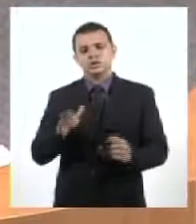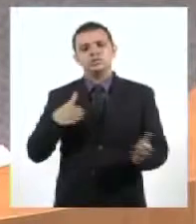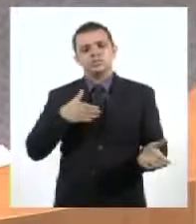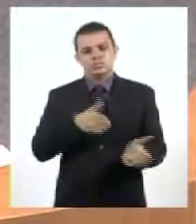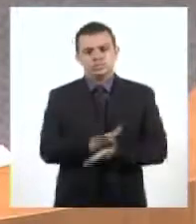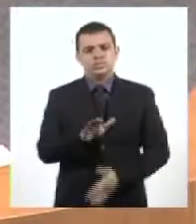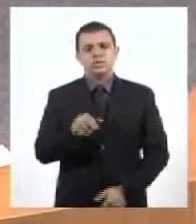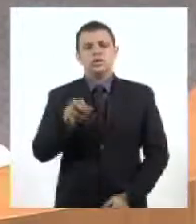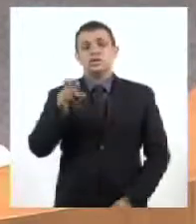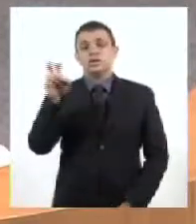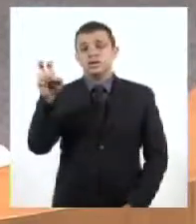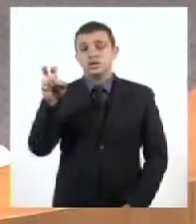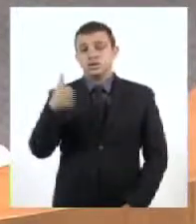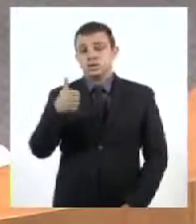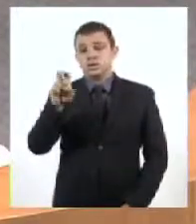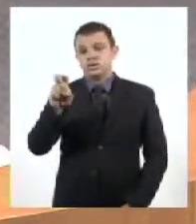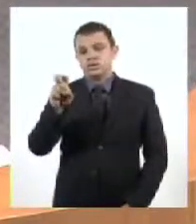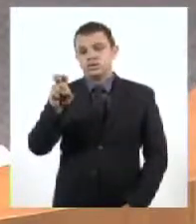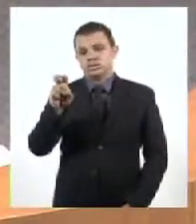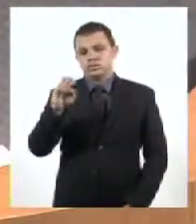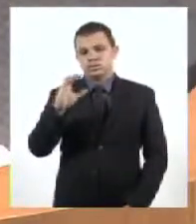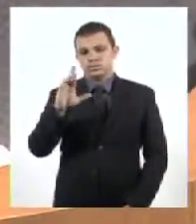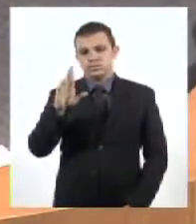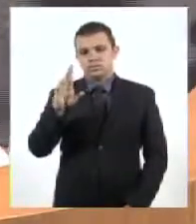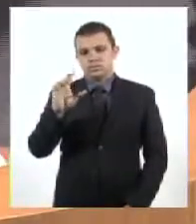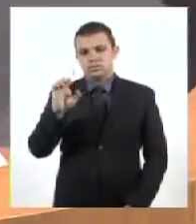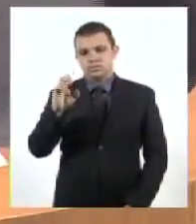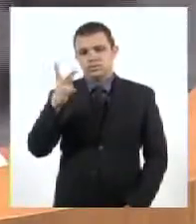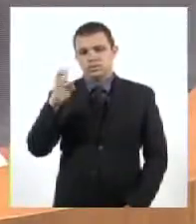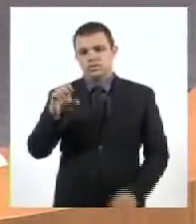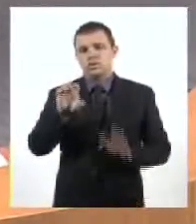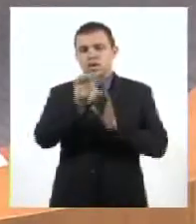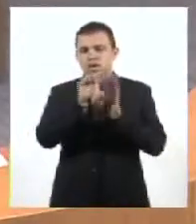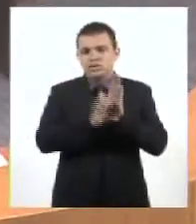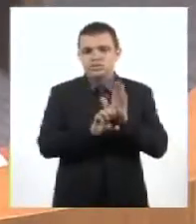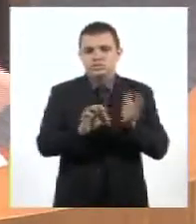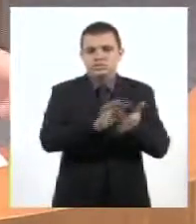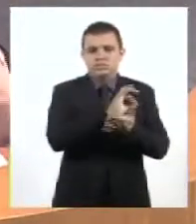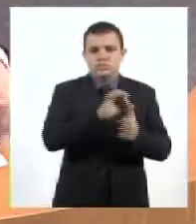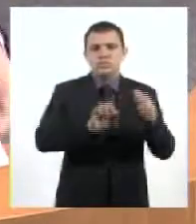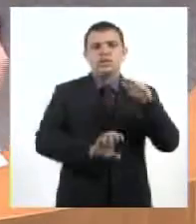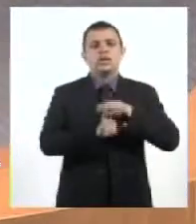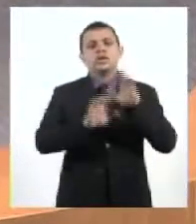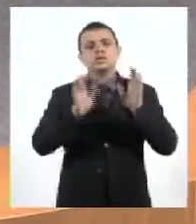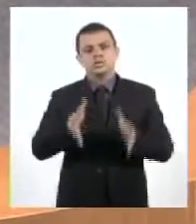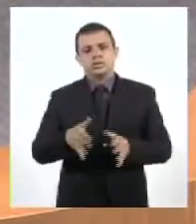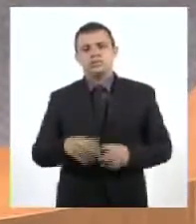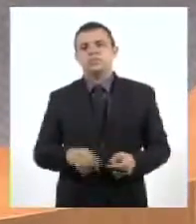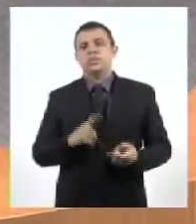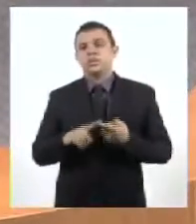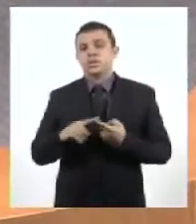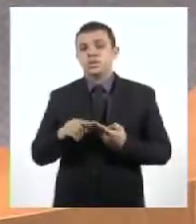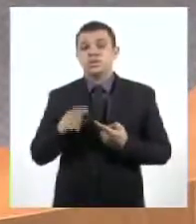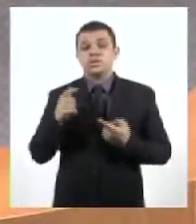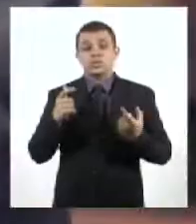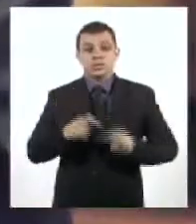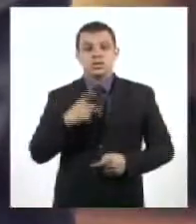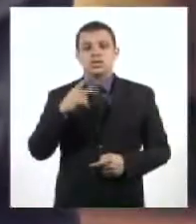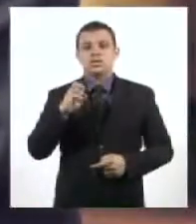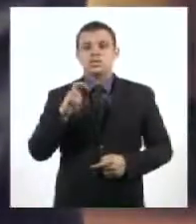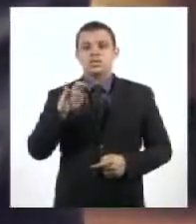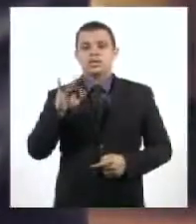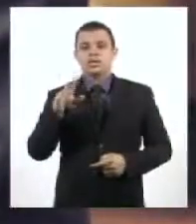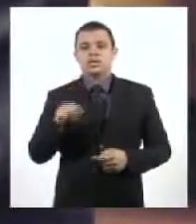creches, já estão com o edital publicado, que são as creches do Poeirão, Residencial 2000,